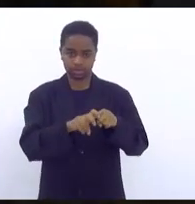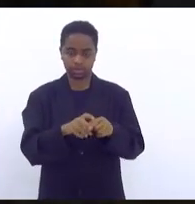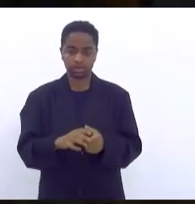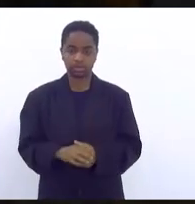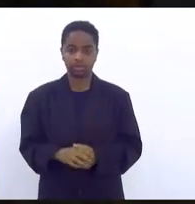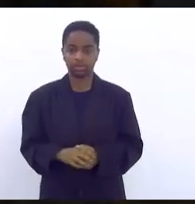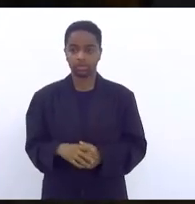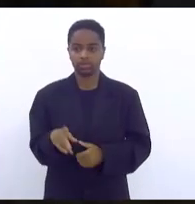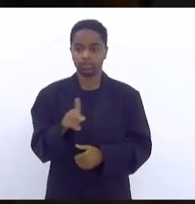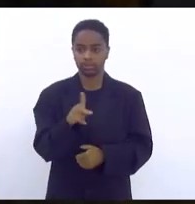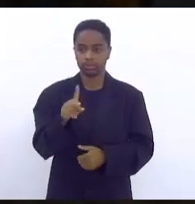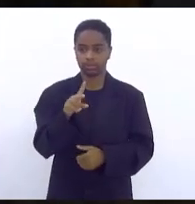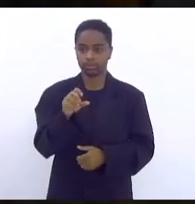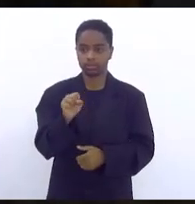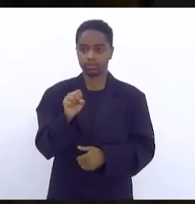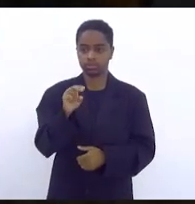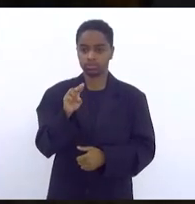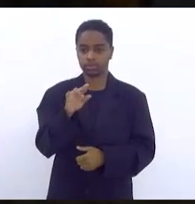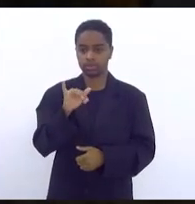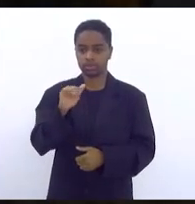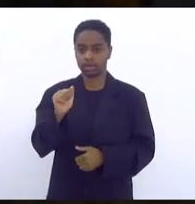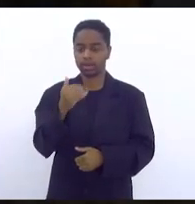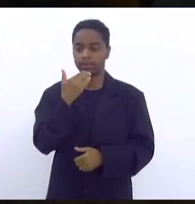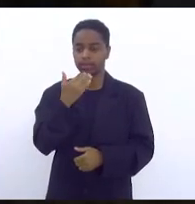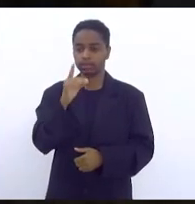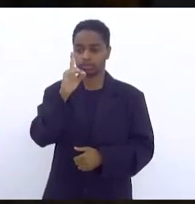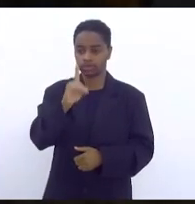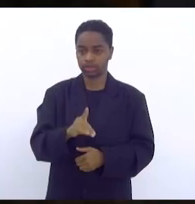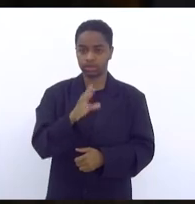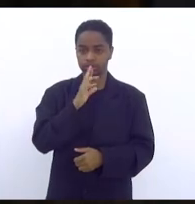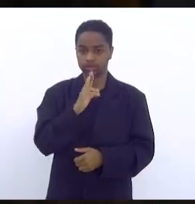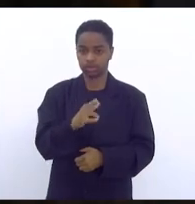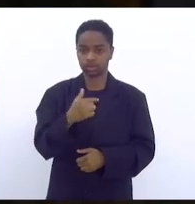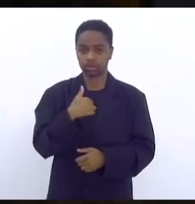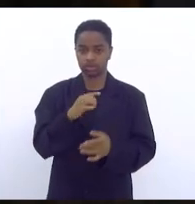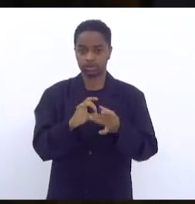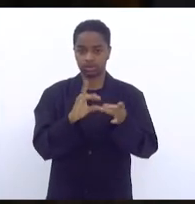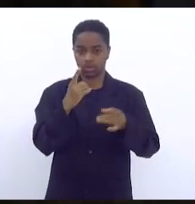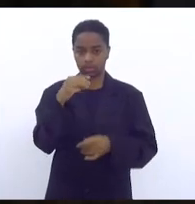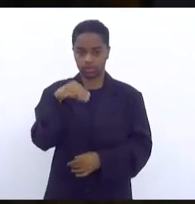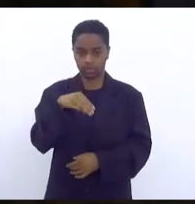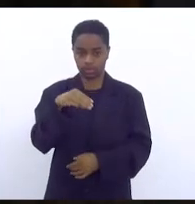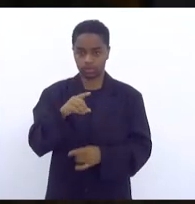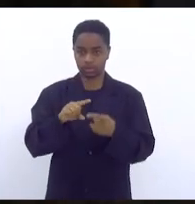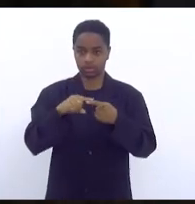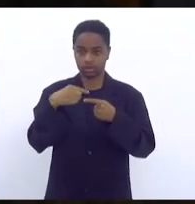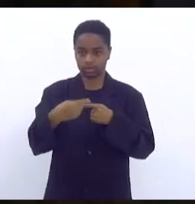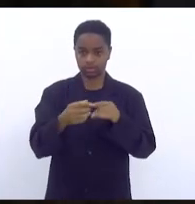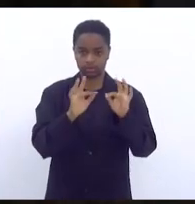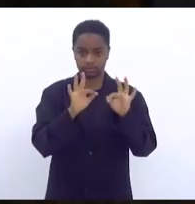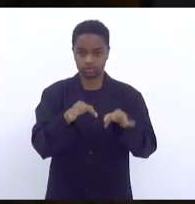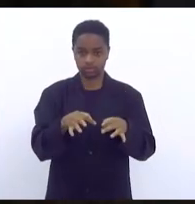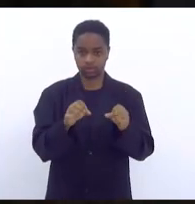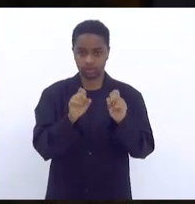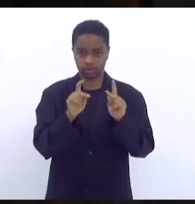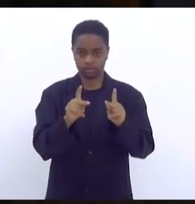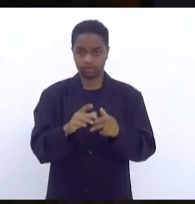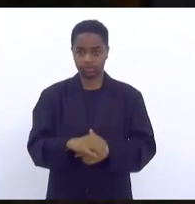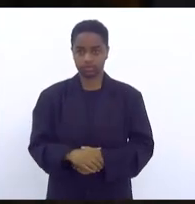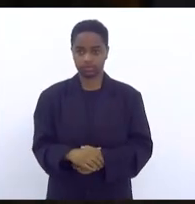a professora suiá pediu um direito de resposta aí vou lhe coner aqui um minutinho depois a gente termina as